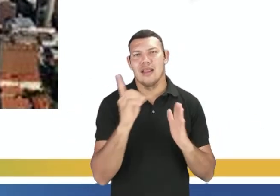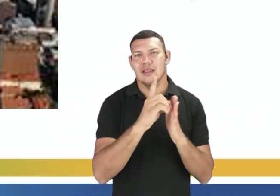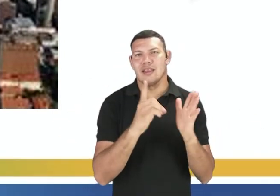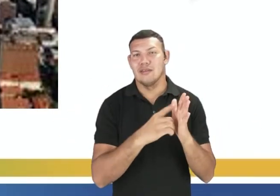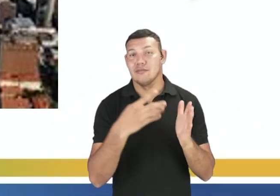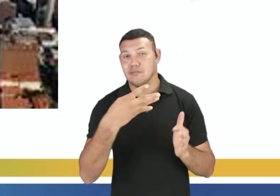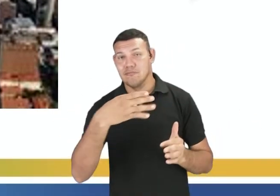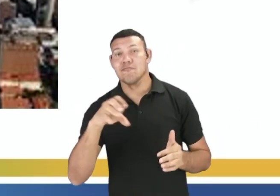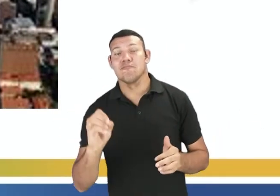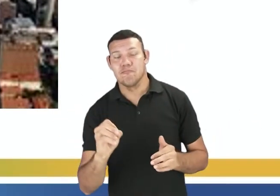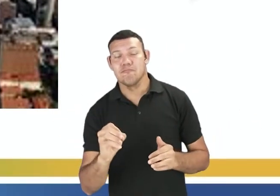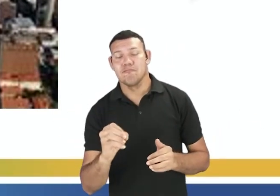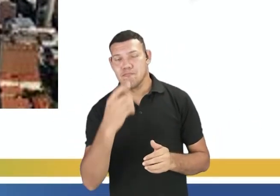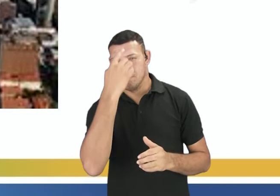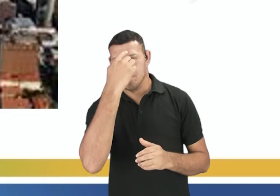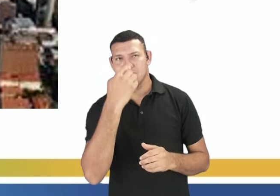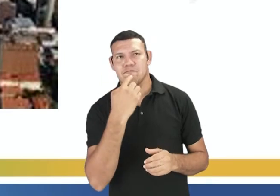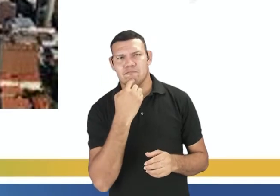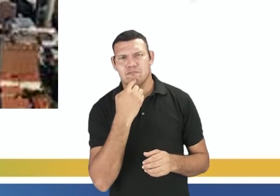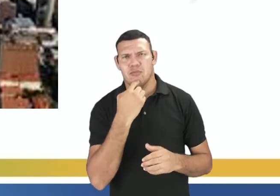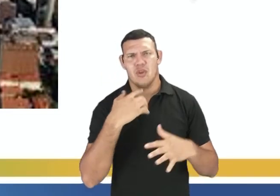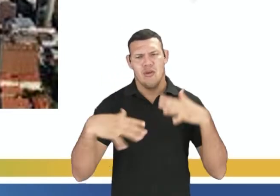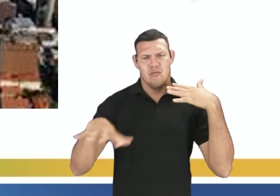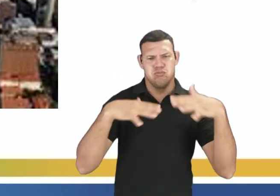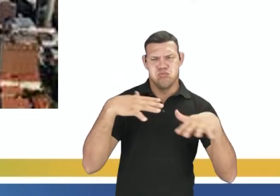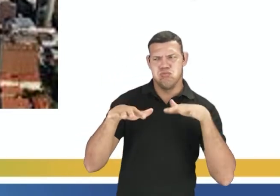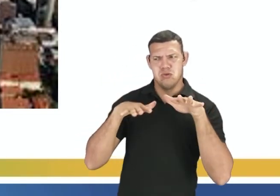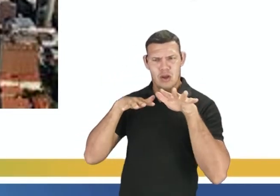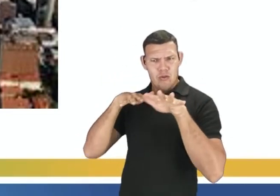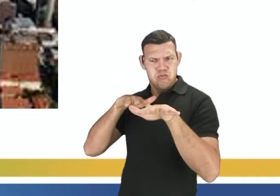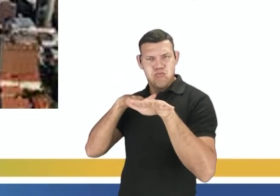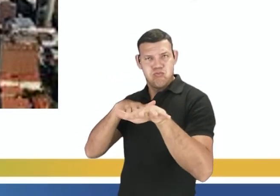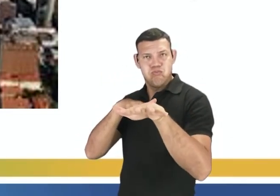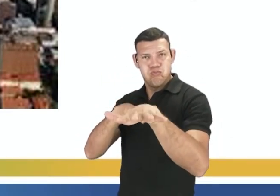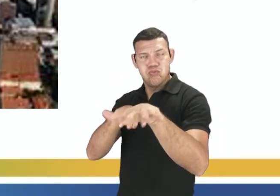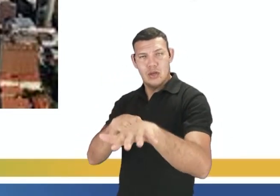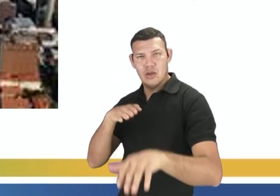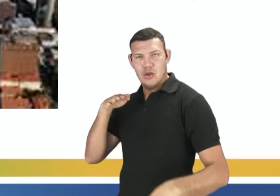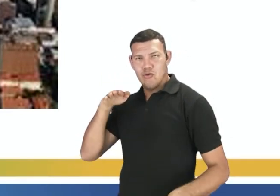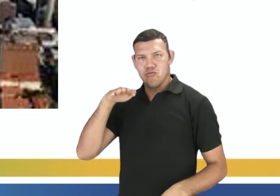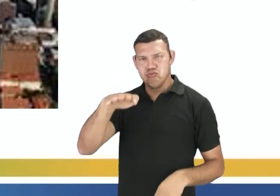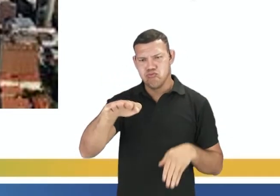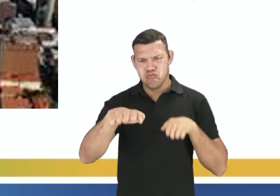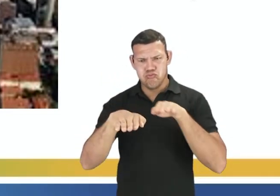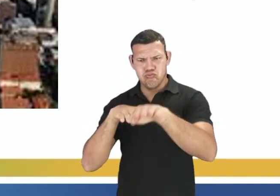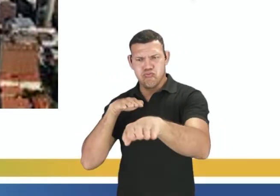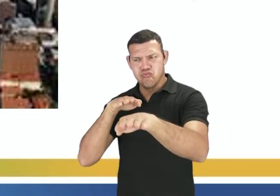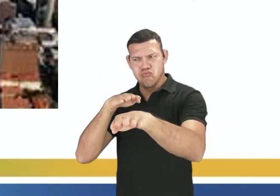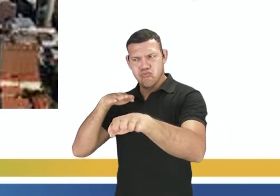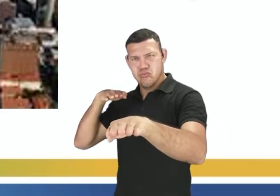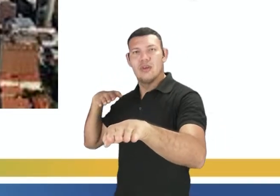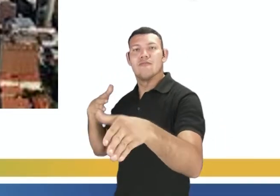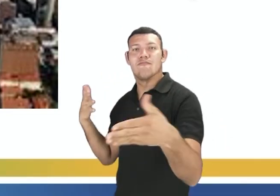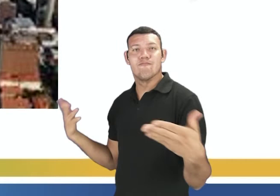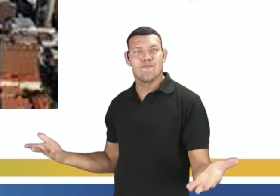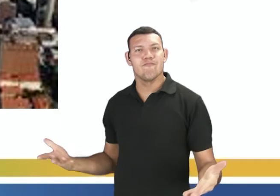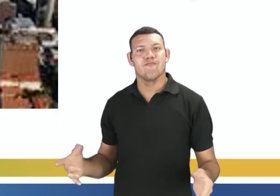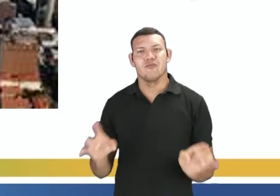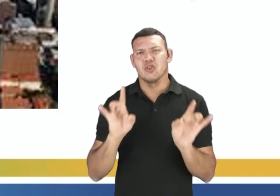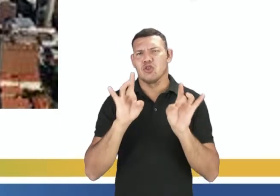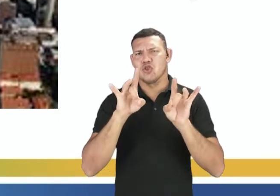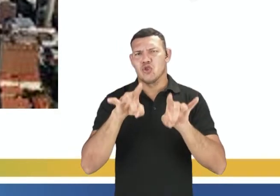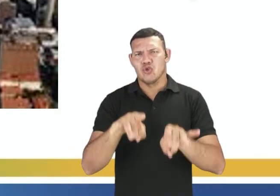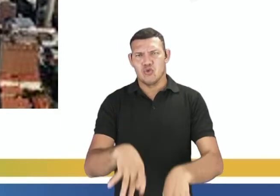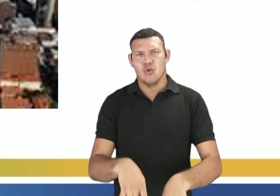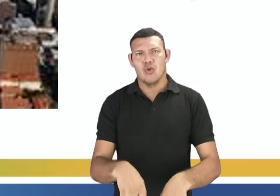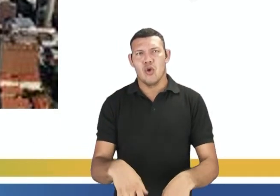né? Aí nós temos uma imagem com bastante movimento de carros, já vários prédios, né? Vários arranha-céu da cidade. E a última imagem, que é